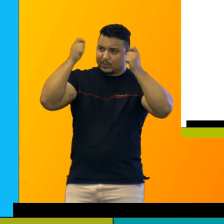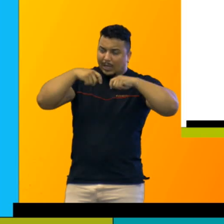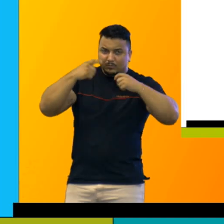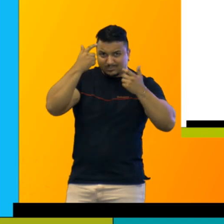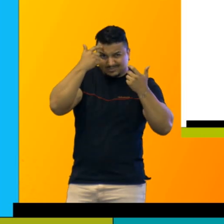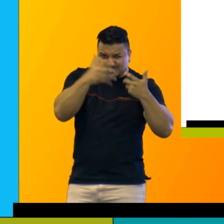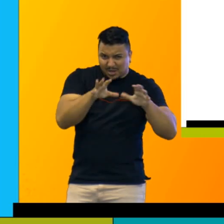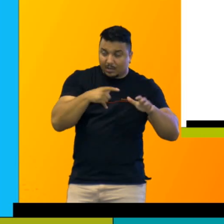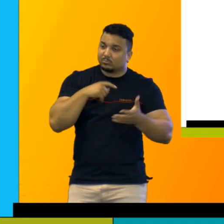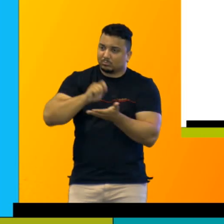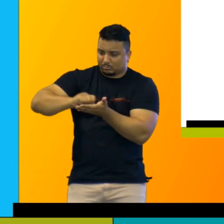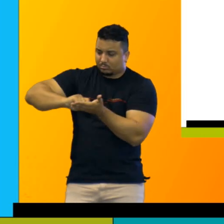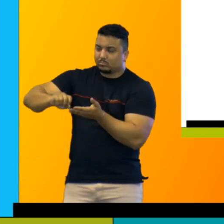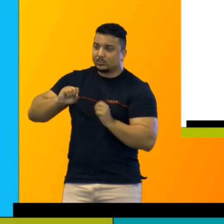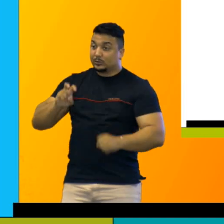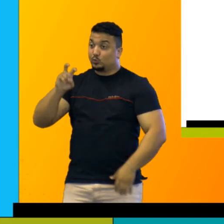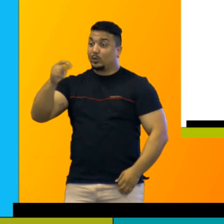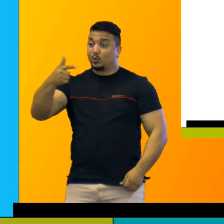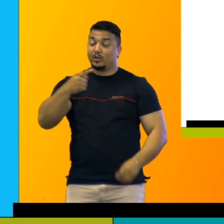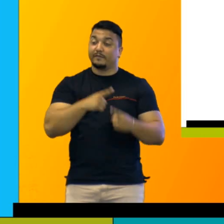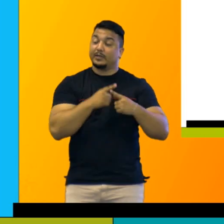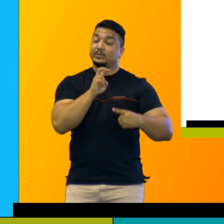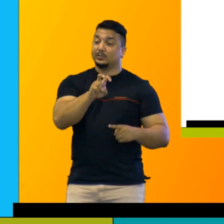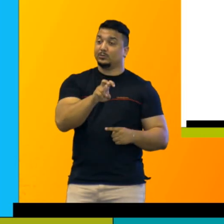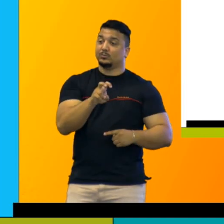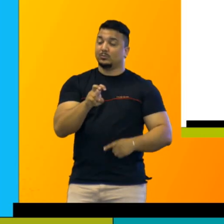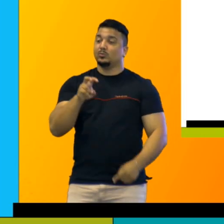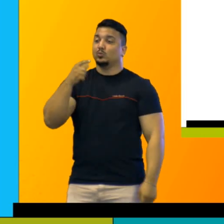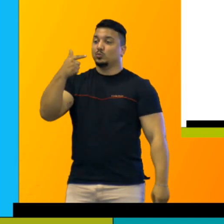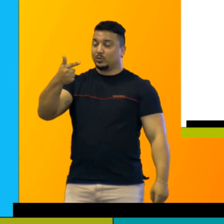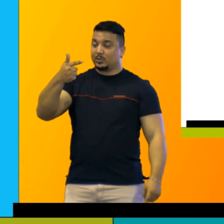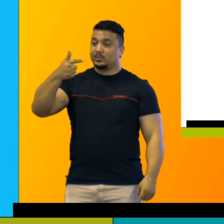quanto é que deu 52 vezes 5?